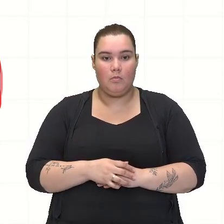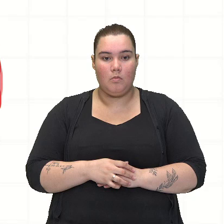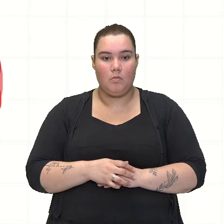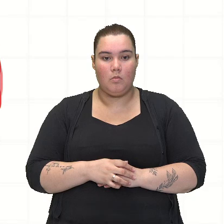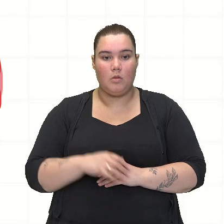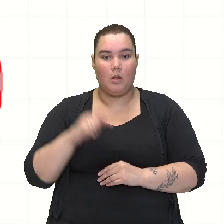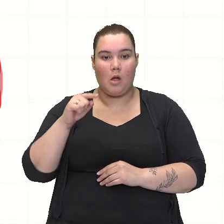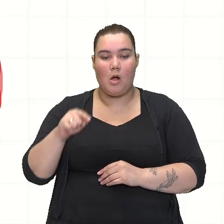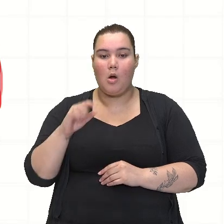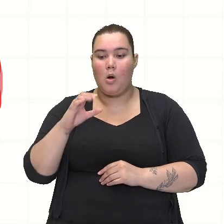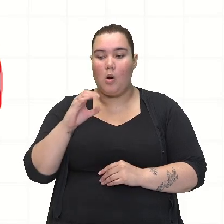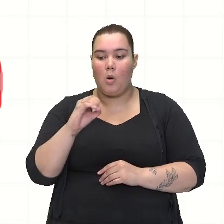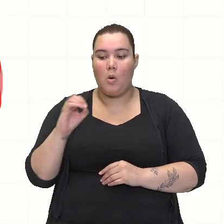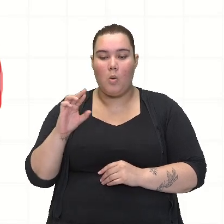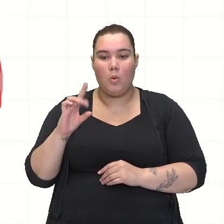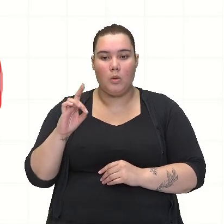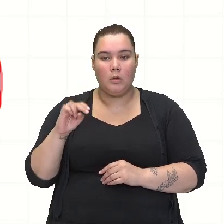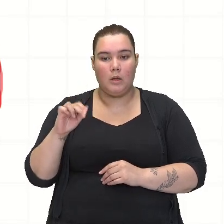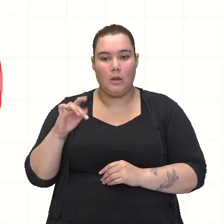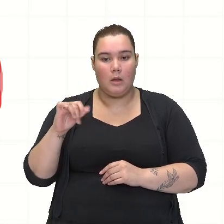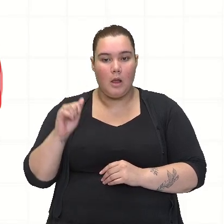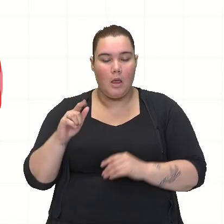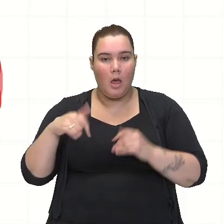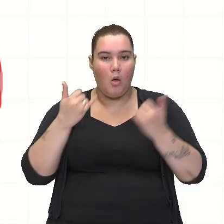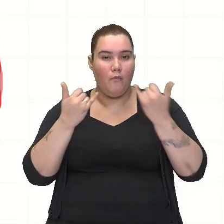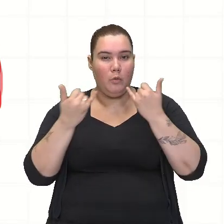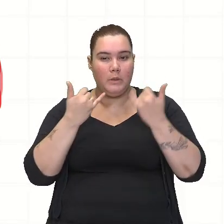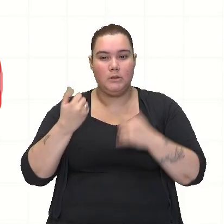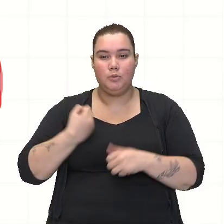as coordenadas de cada ponto, olha, as